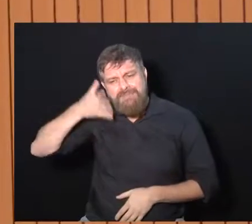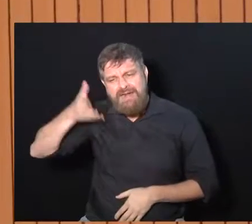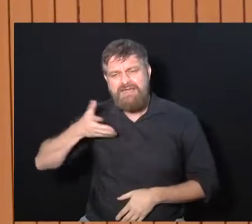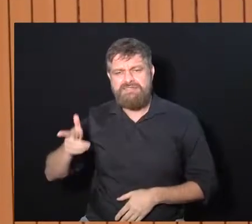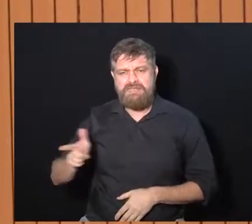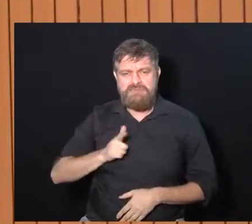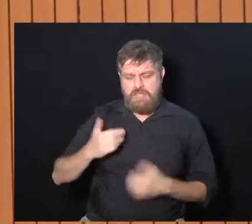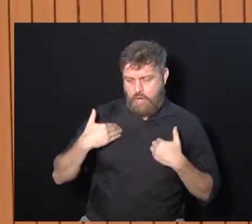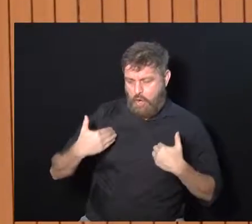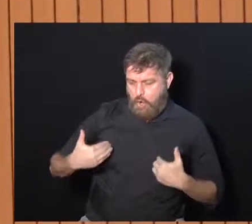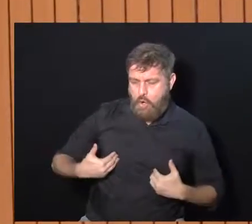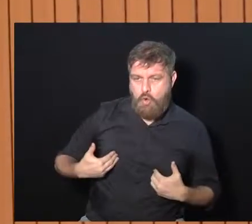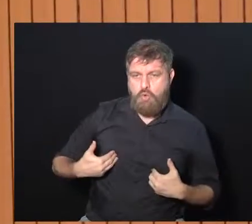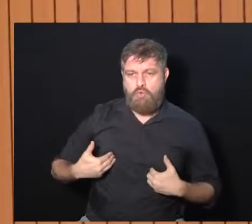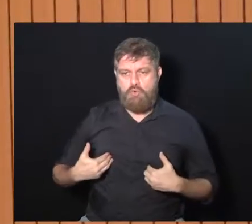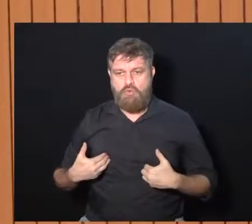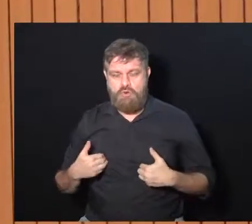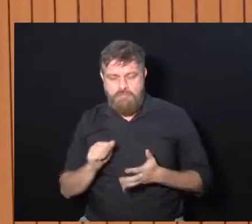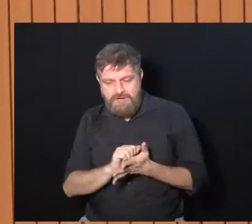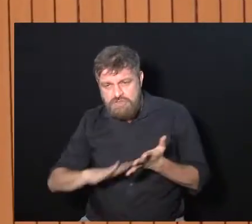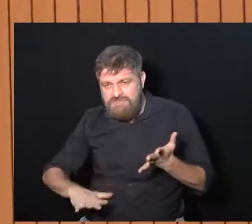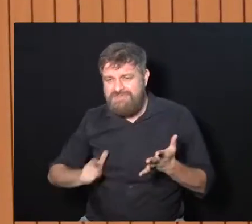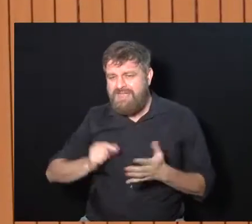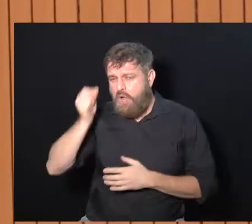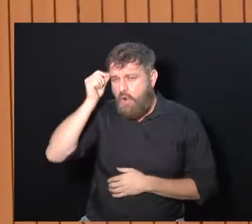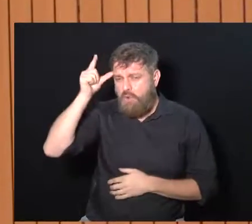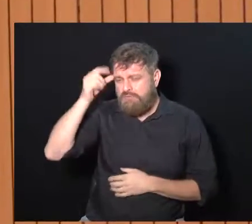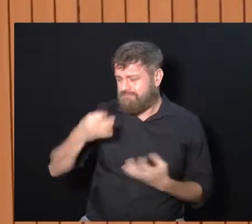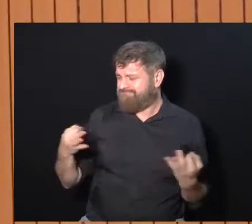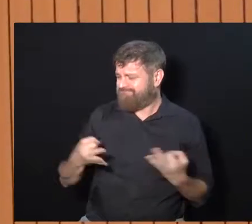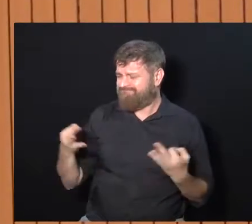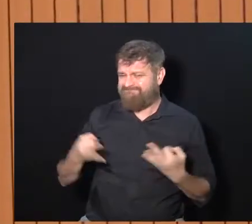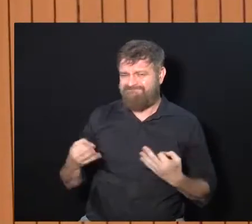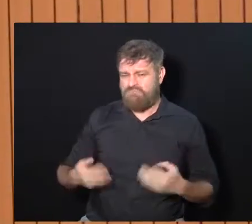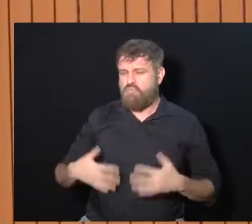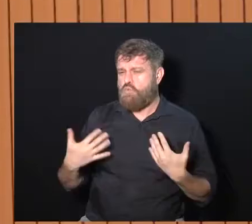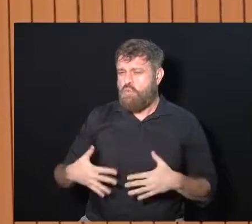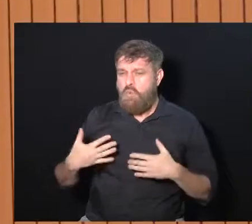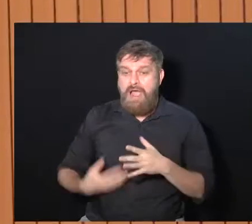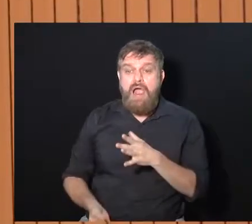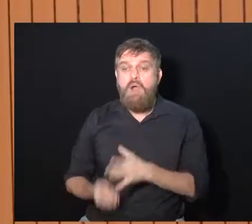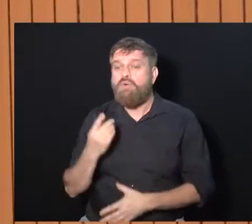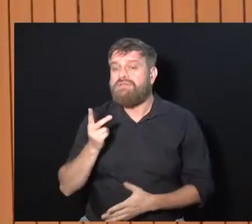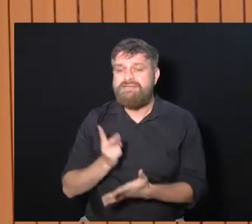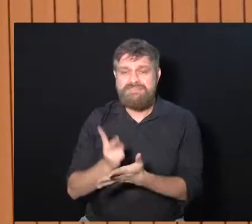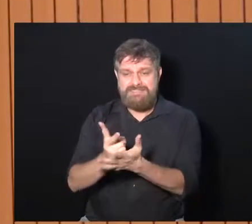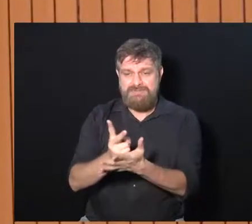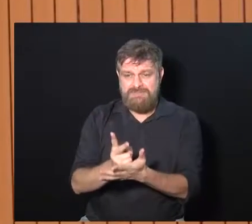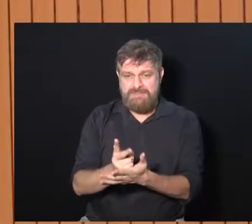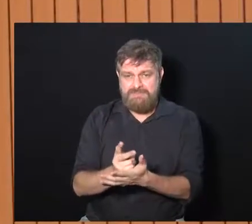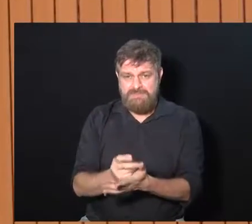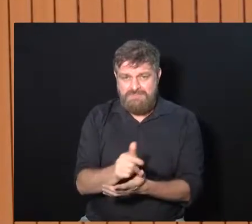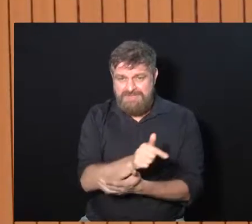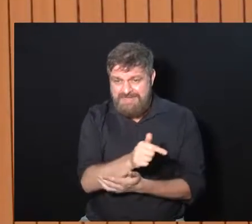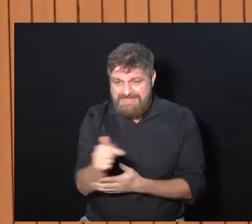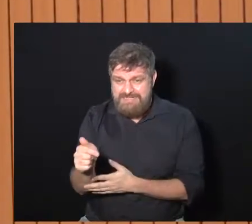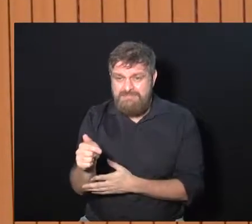atividades corporais, culturais, é um evento muito rico. Ele sempre acontece numa semana de